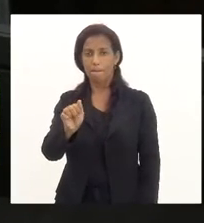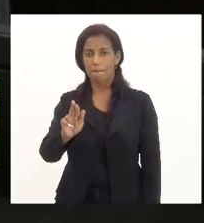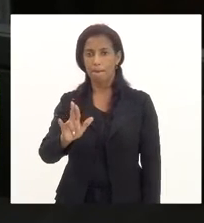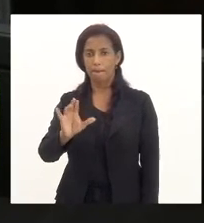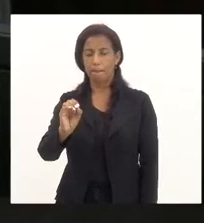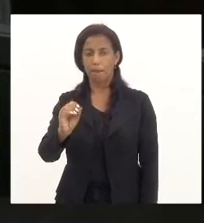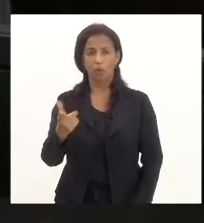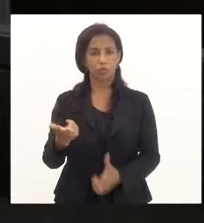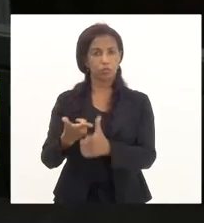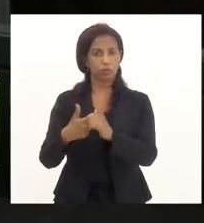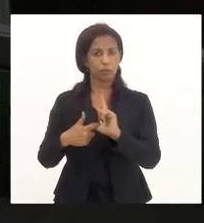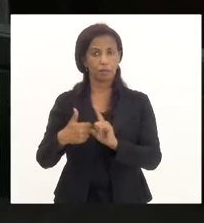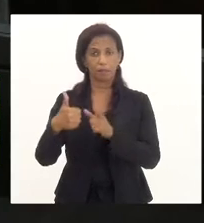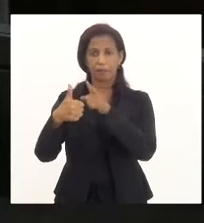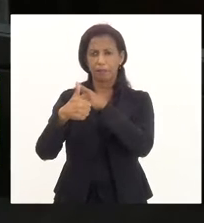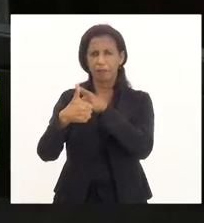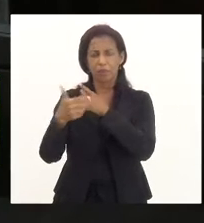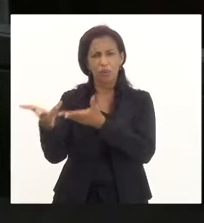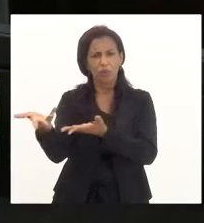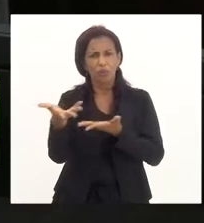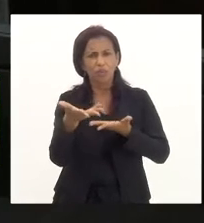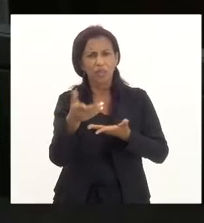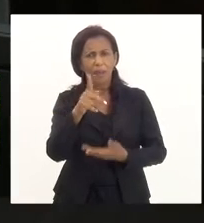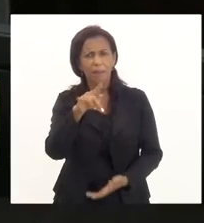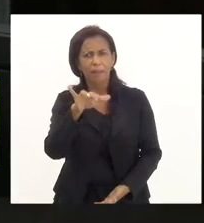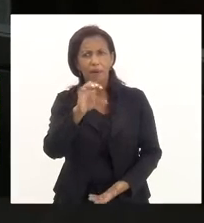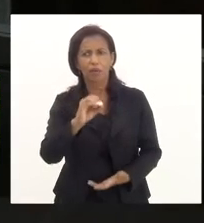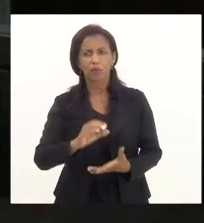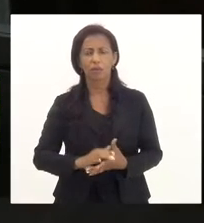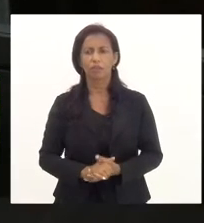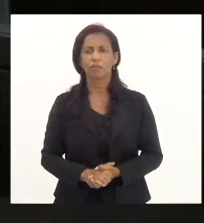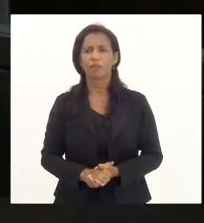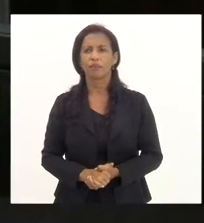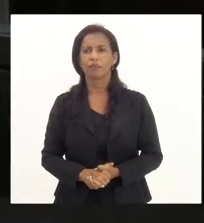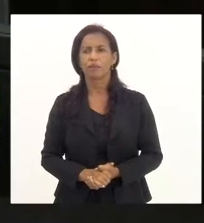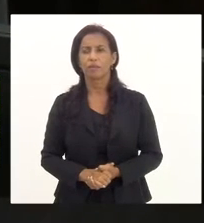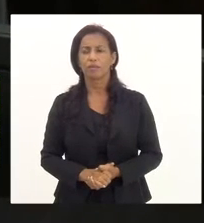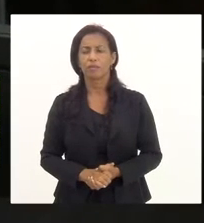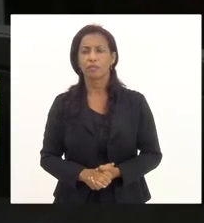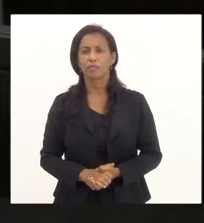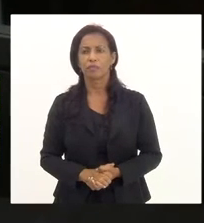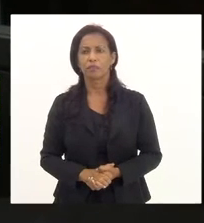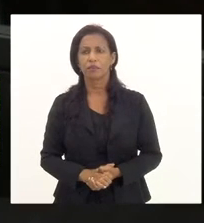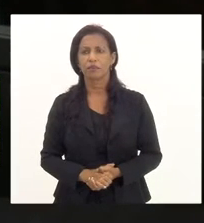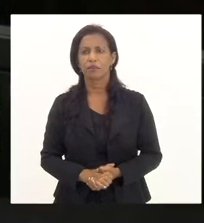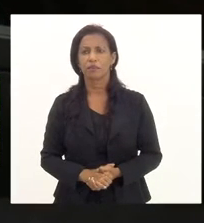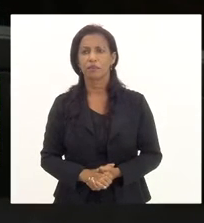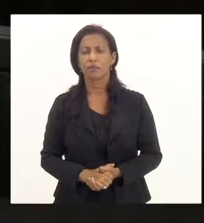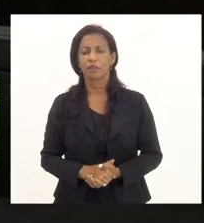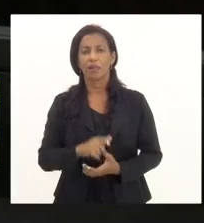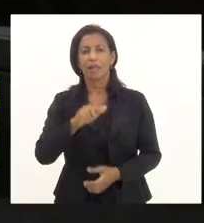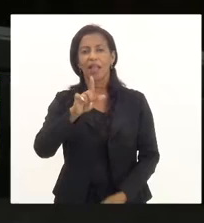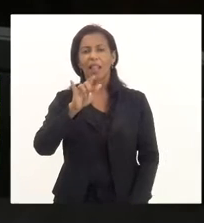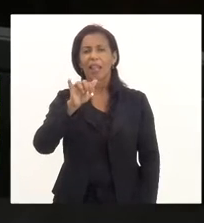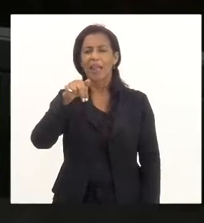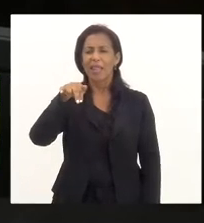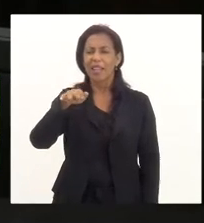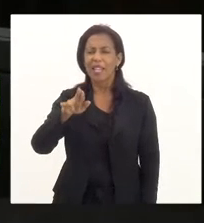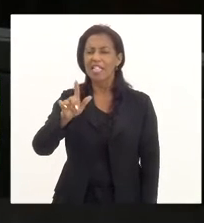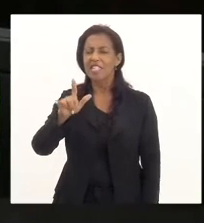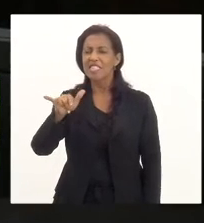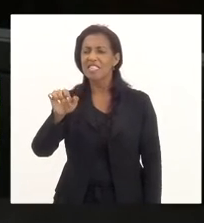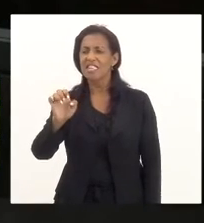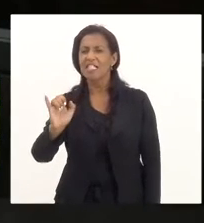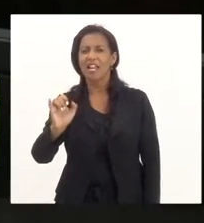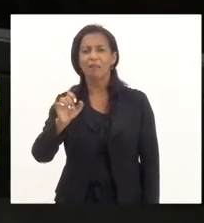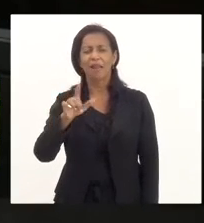Lins Com relação à dívida primeiro Queria convidar você Paulo Lins para que Lisley diz que